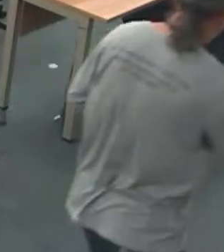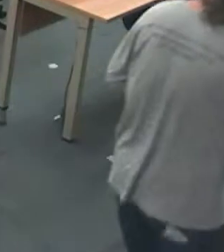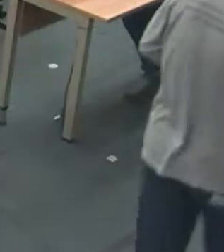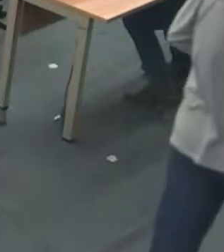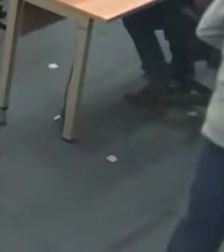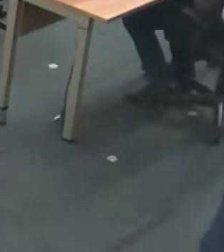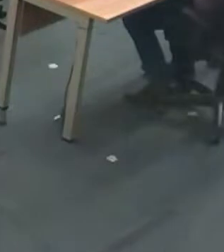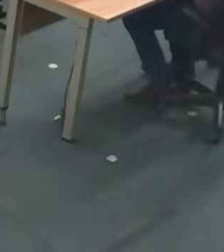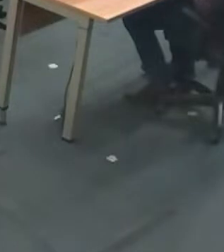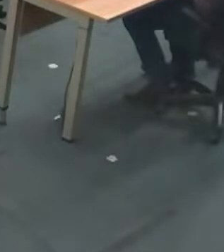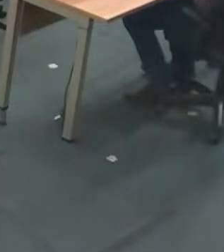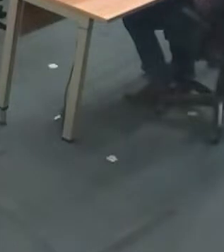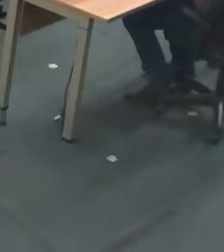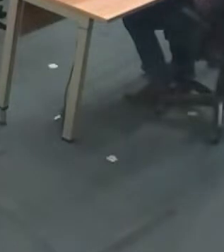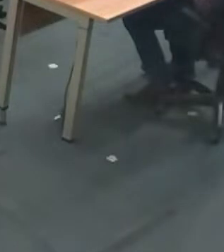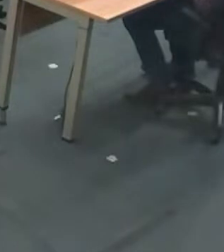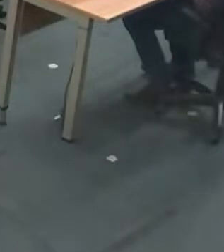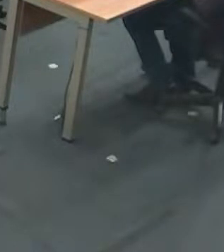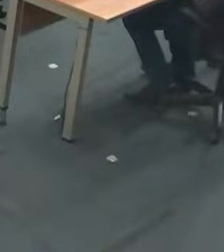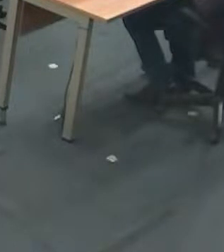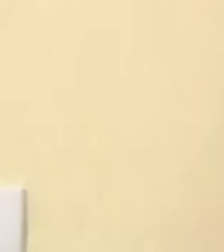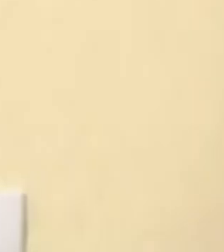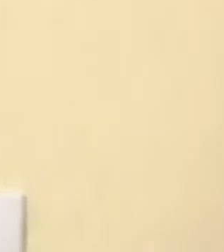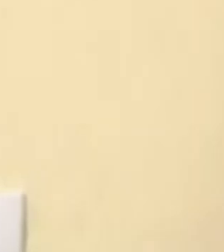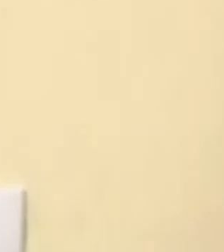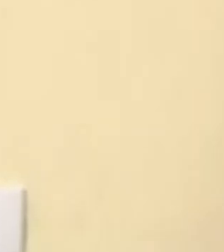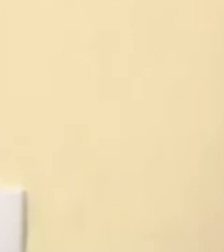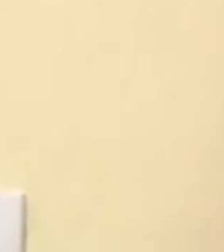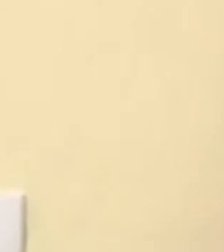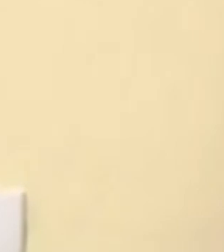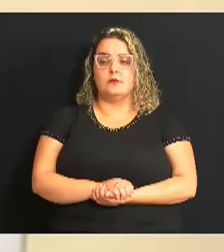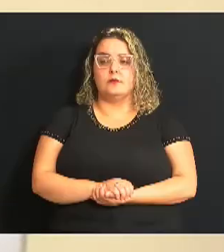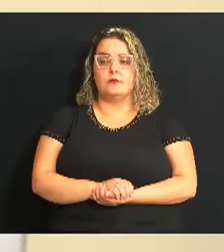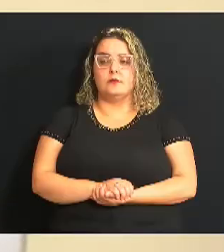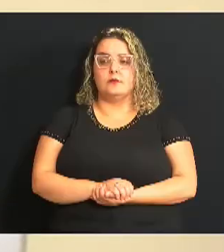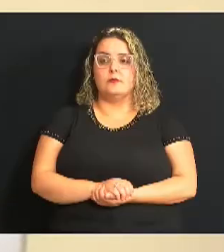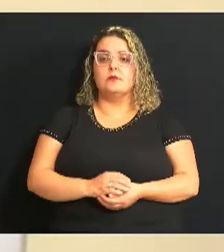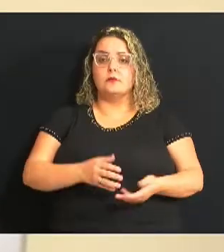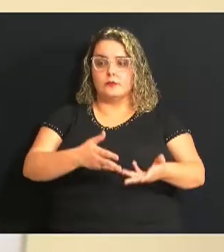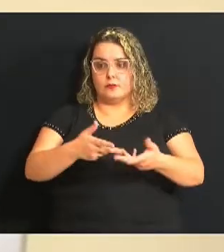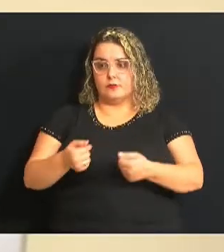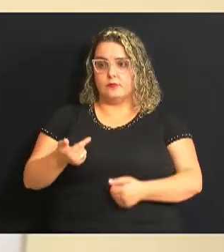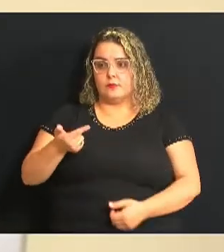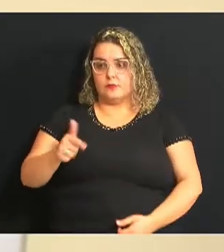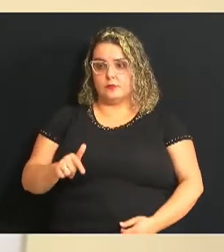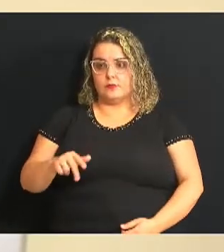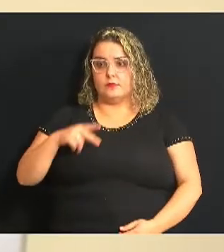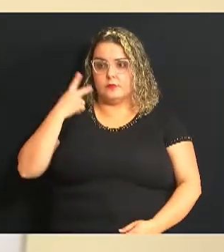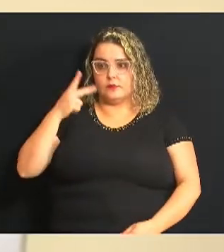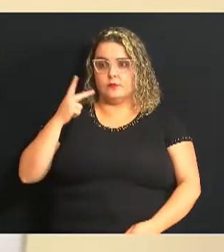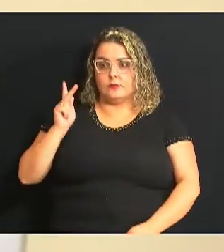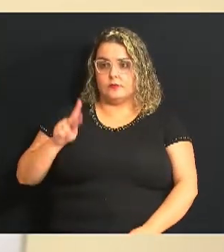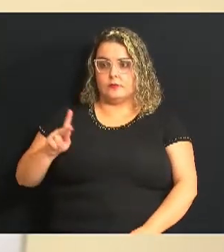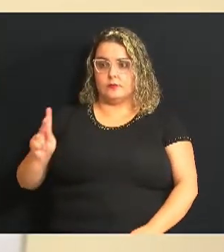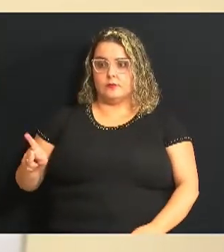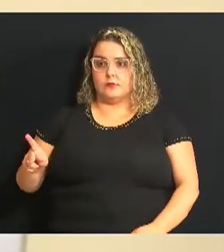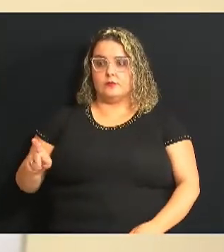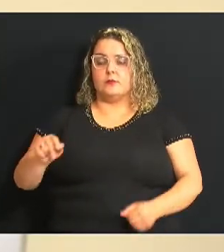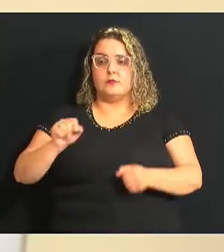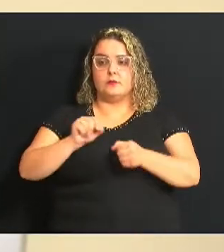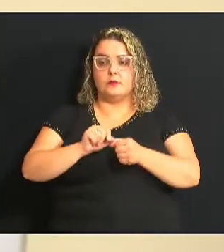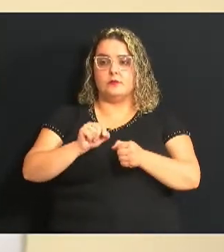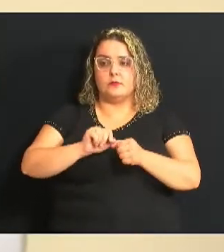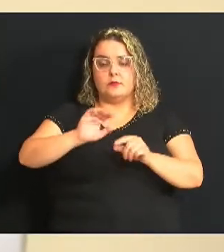Convidamos novamente à tribuna o vereador professor Alberto para